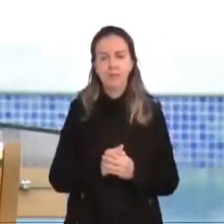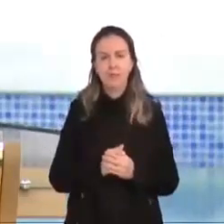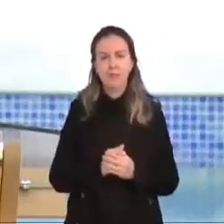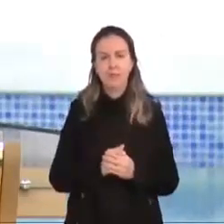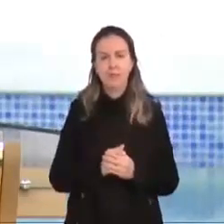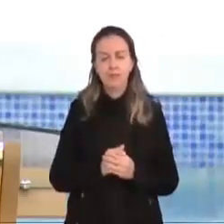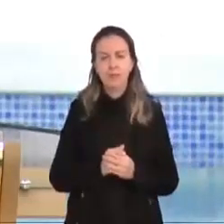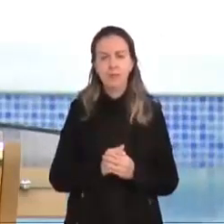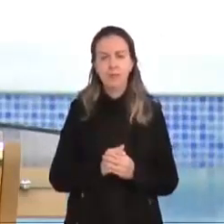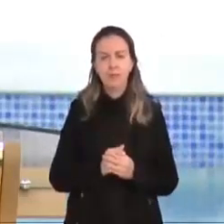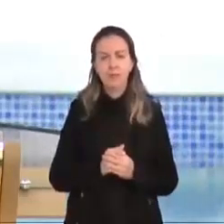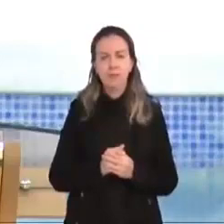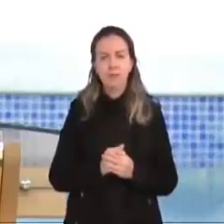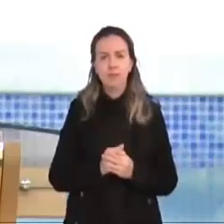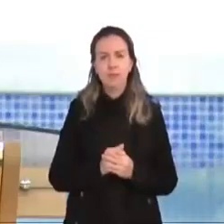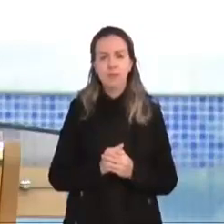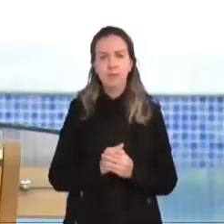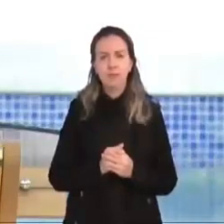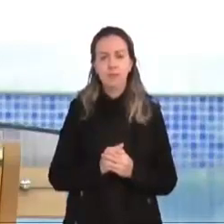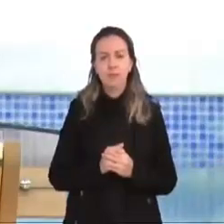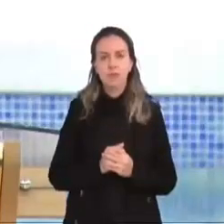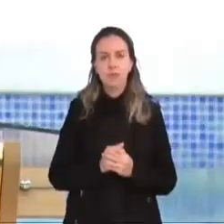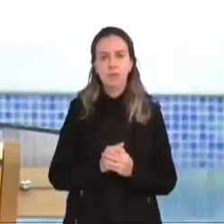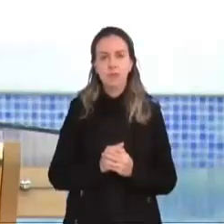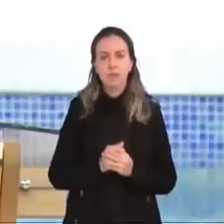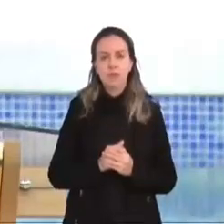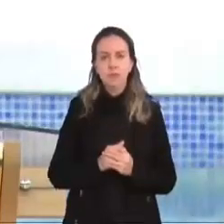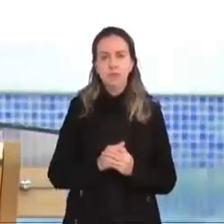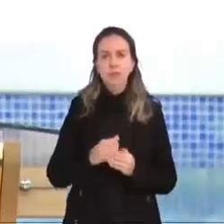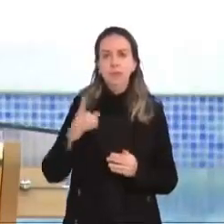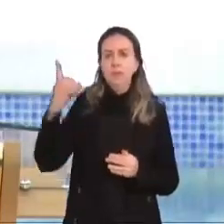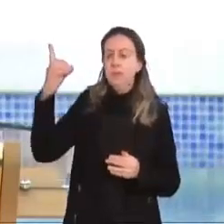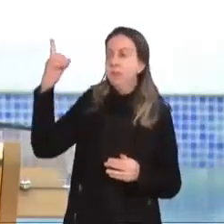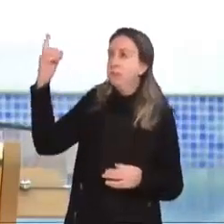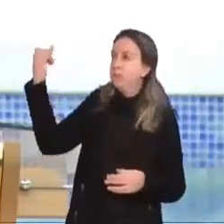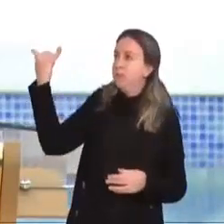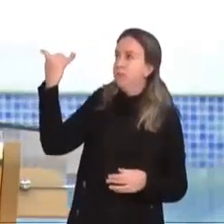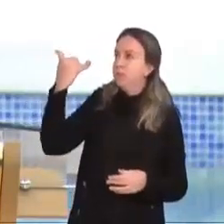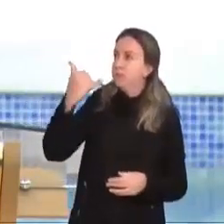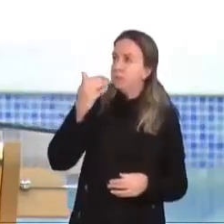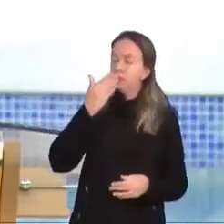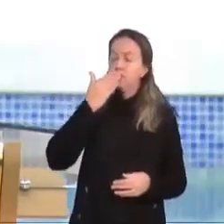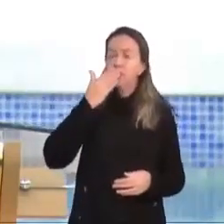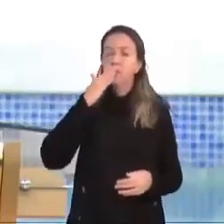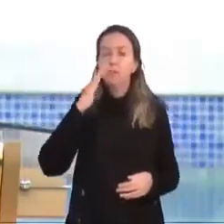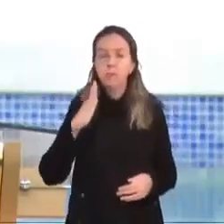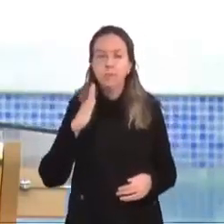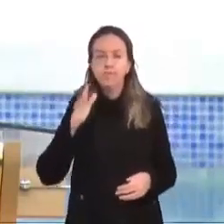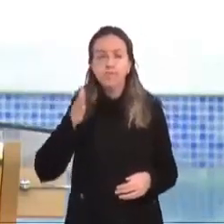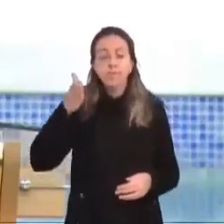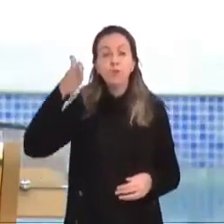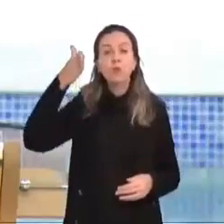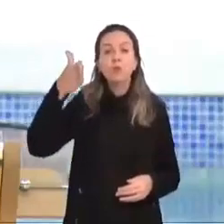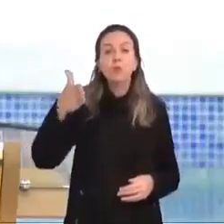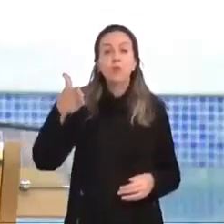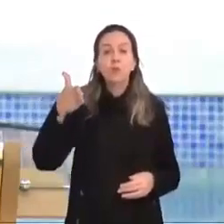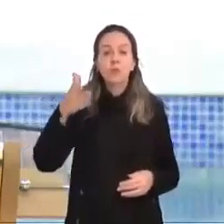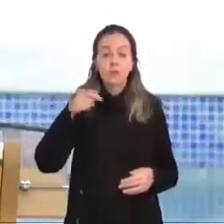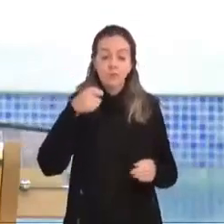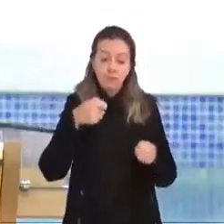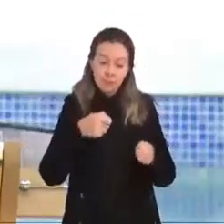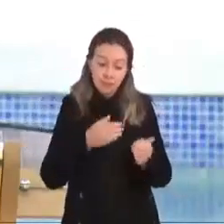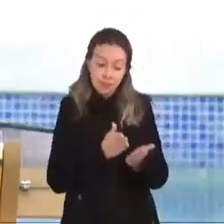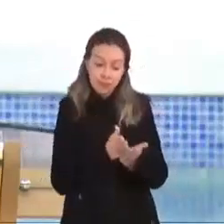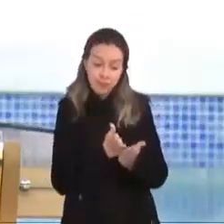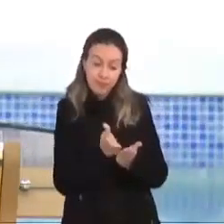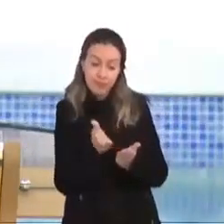Deus está fazendo algumas promessas. Por exemplo, mesmo em meio à disciplina, Deus está dizendo: não